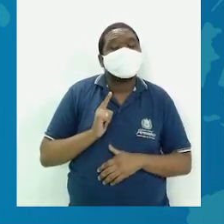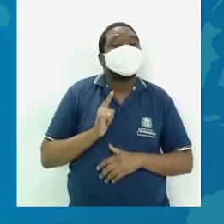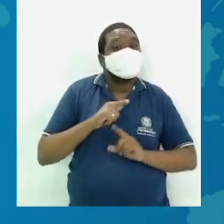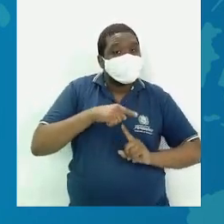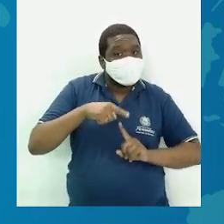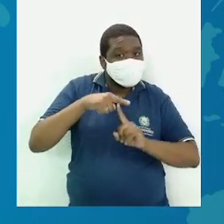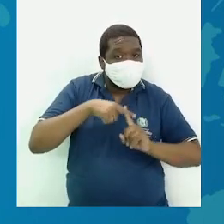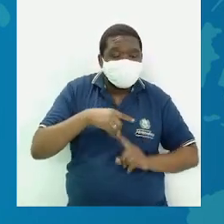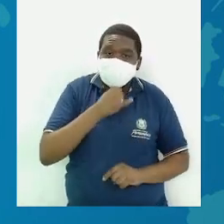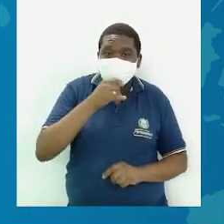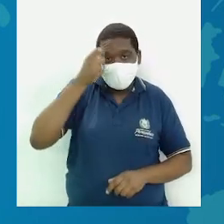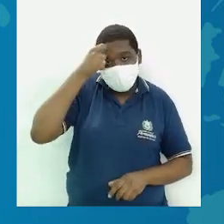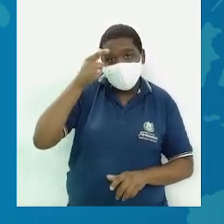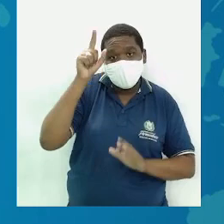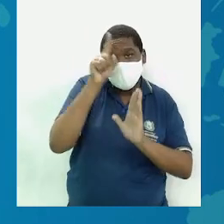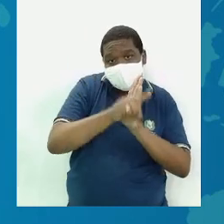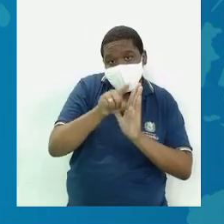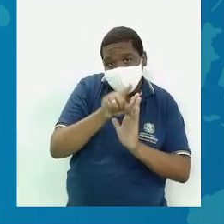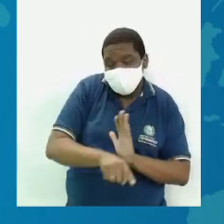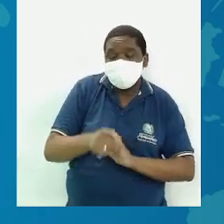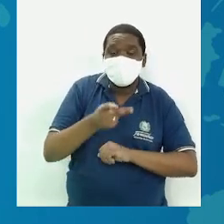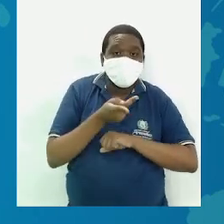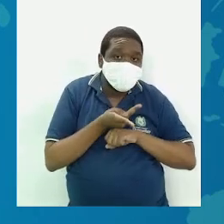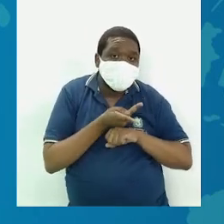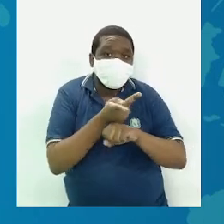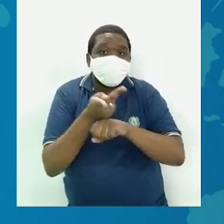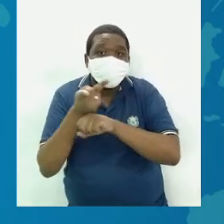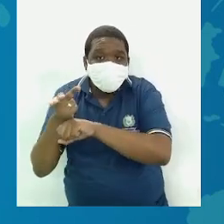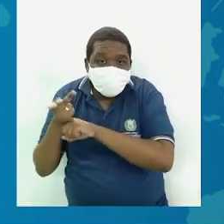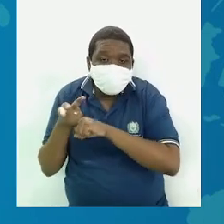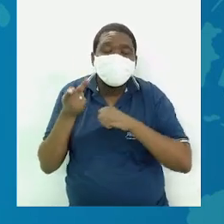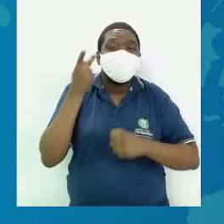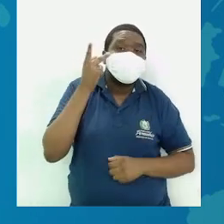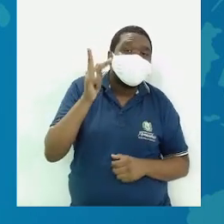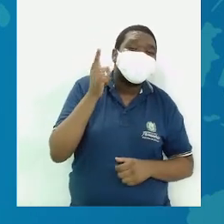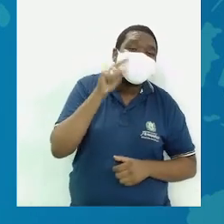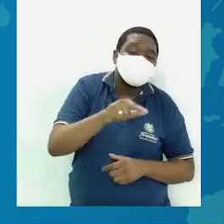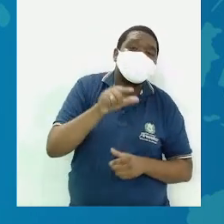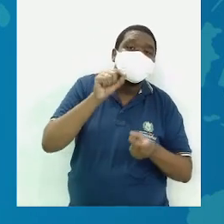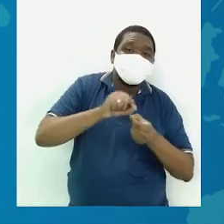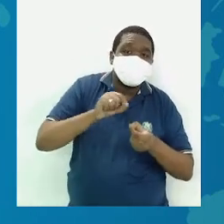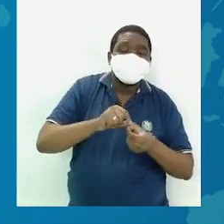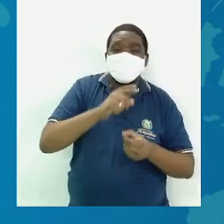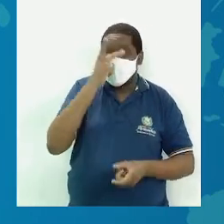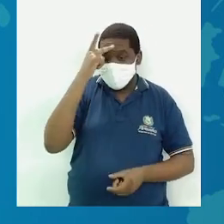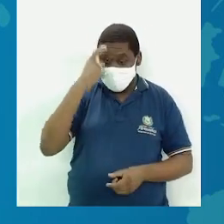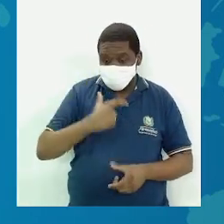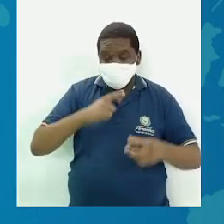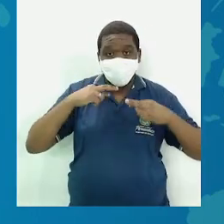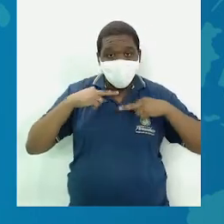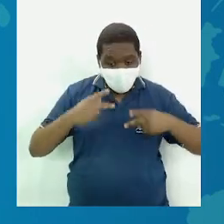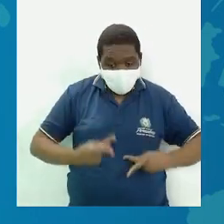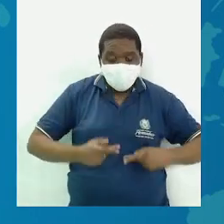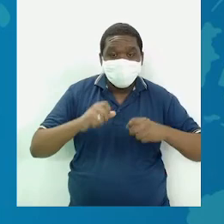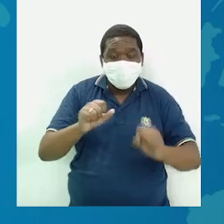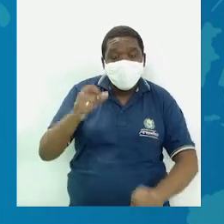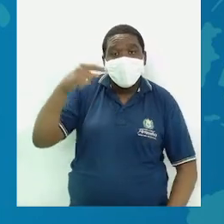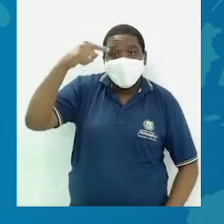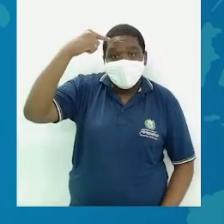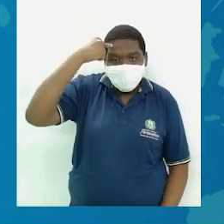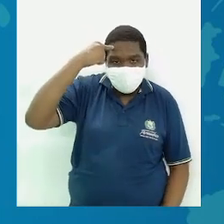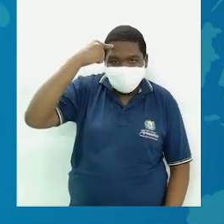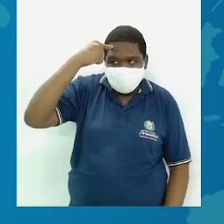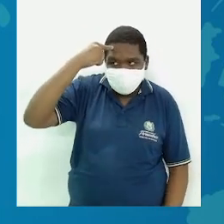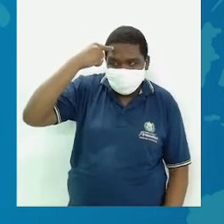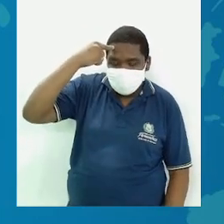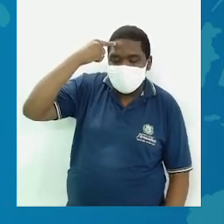dos questionamentos, da busca, para poder fazer com que o ser humano refletisse, certo?